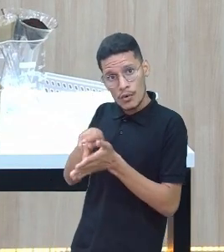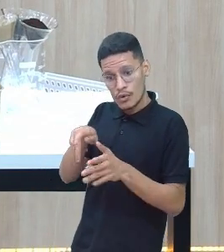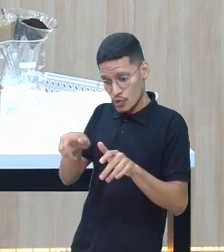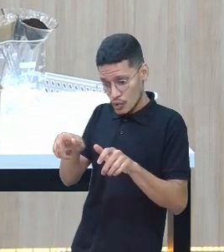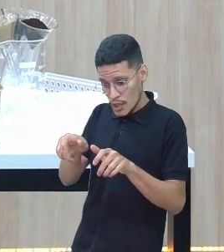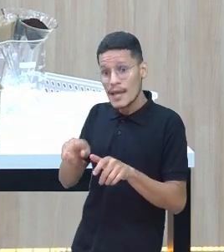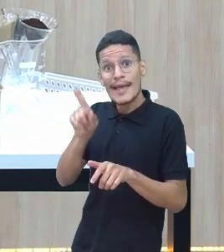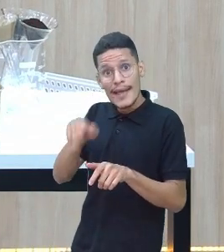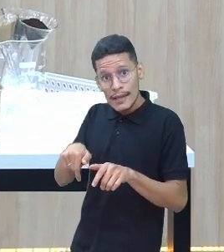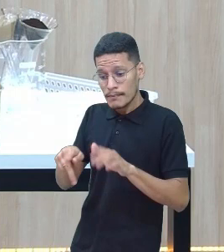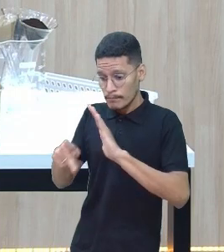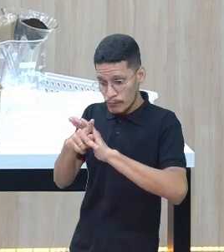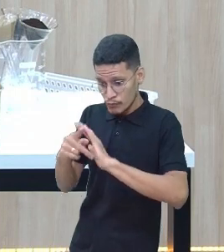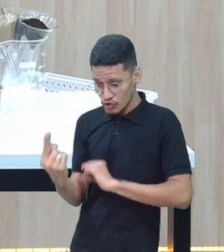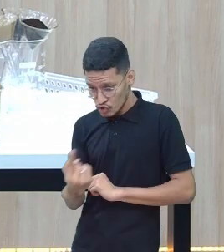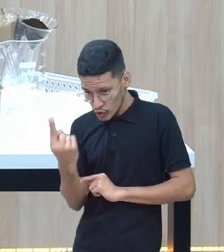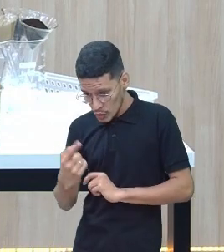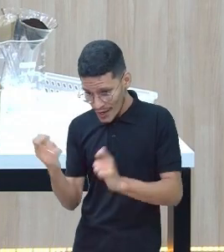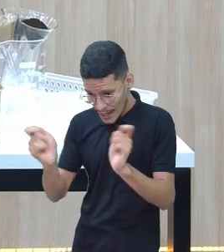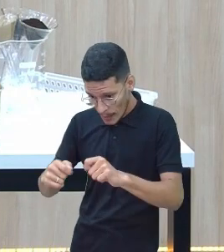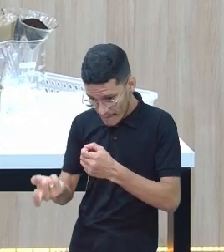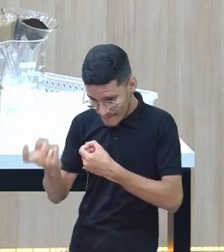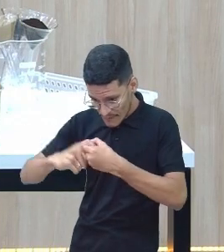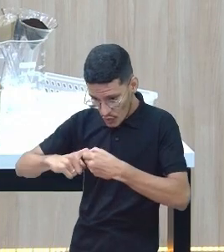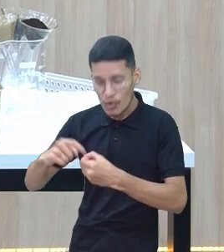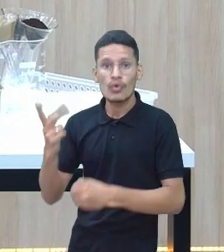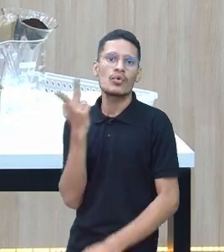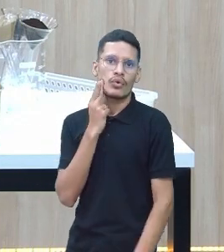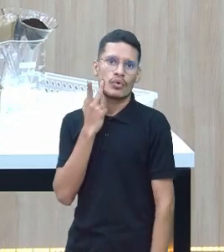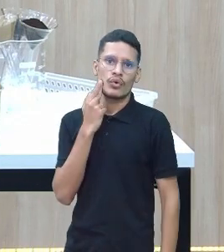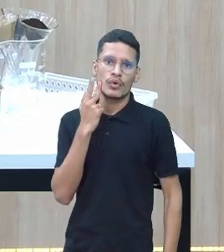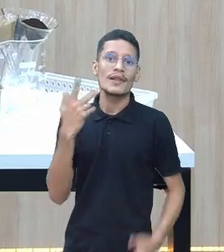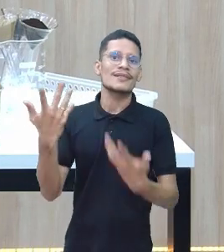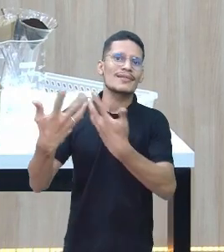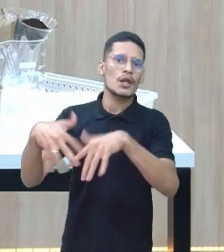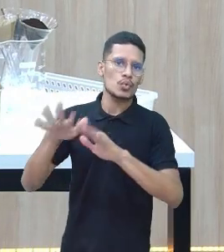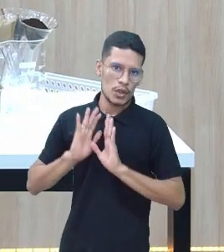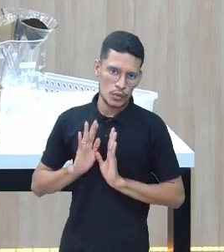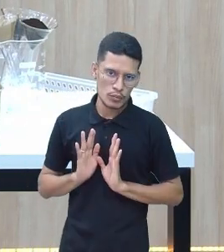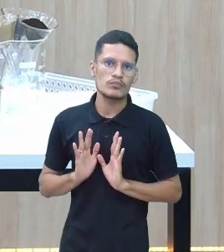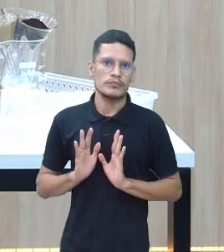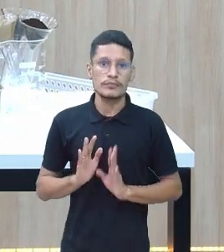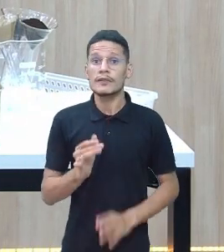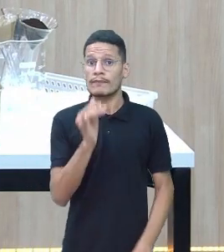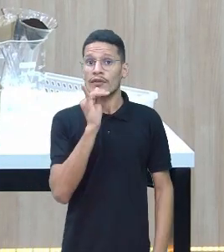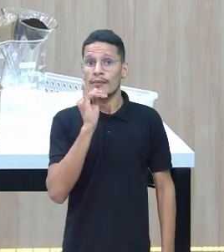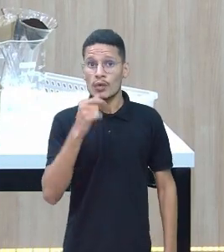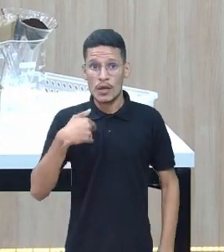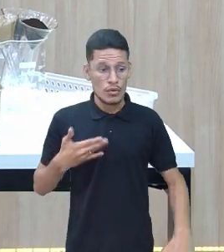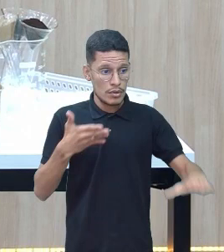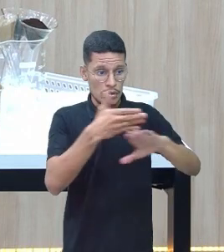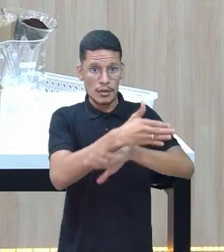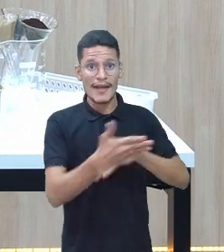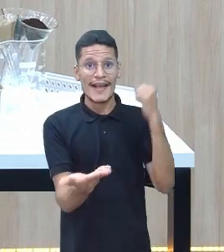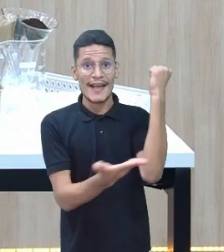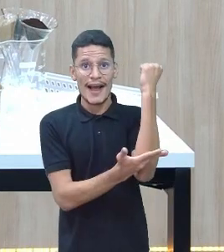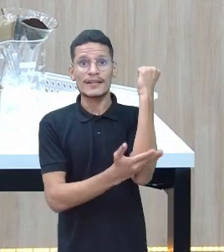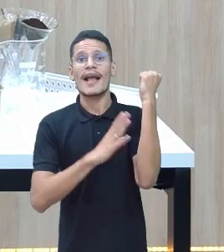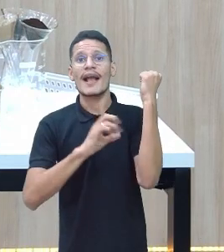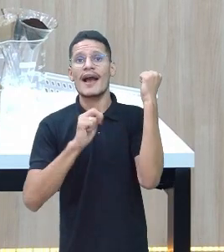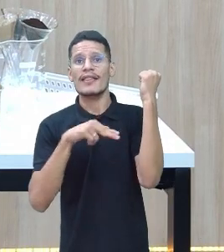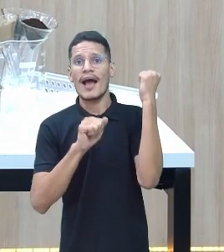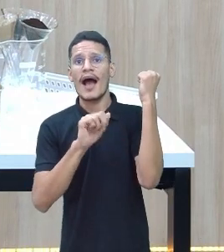ele sozinho lá tem a capacidade de se refazer. Exemplo, eu vou na cana de açúcar, ele é retirado